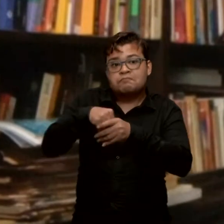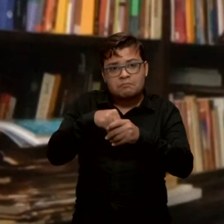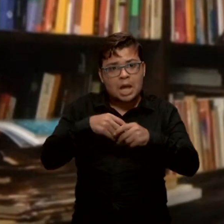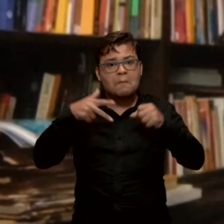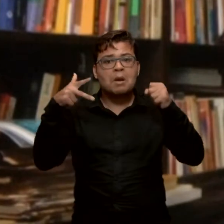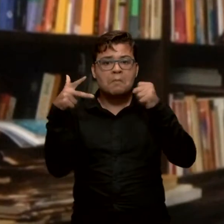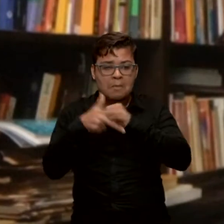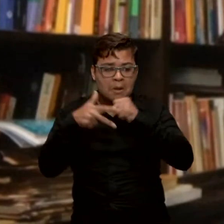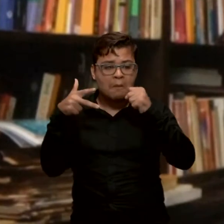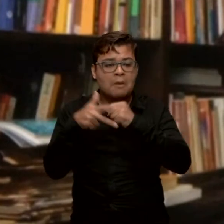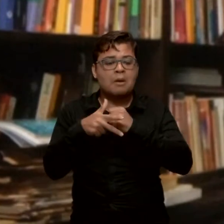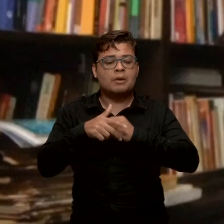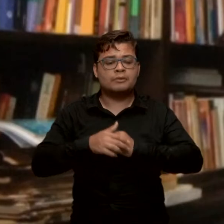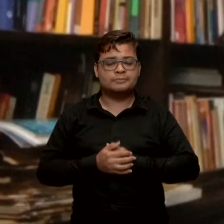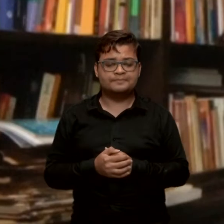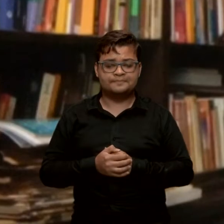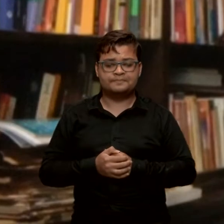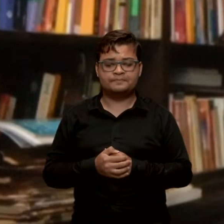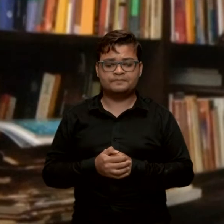Também é uma produção assim